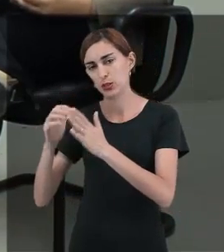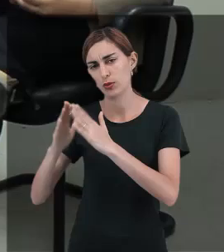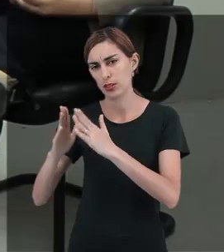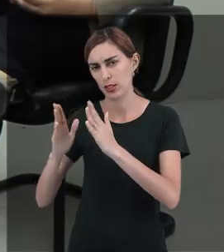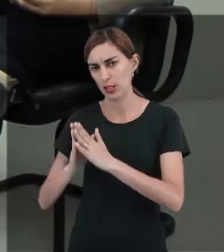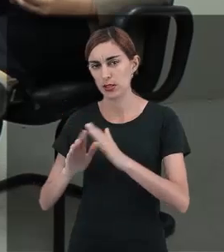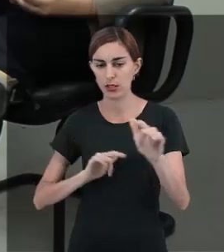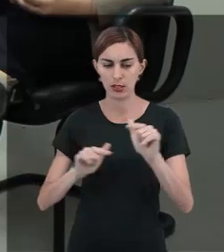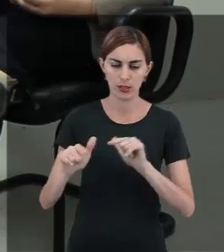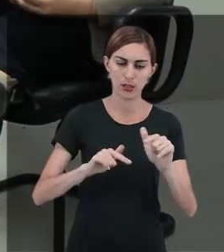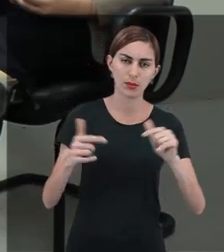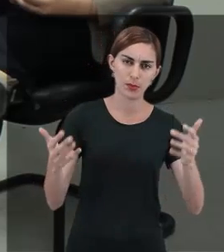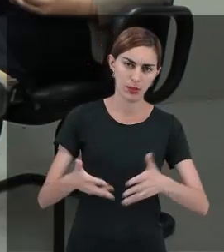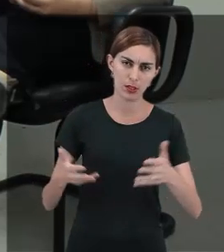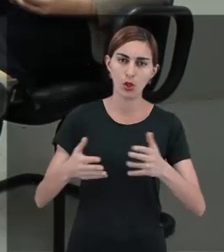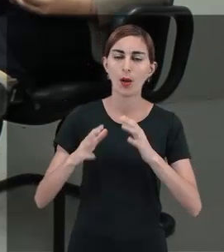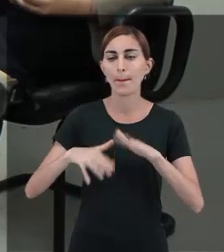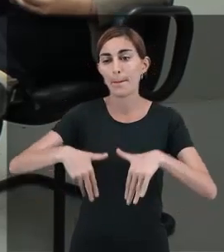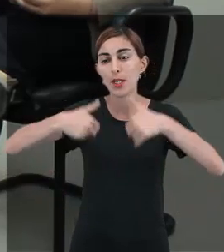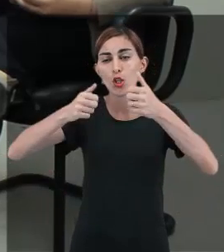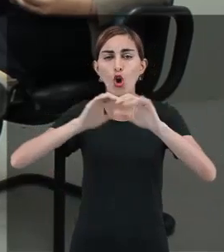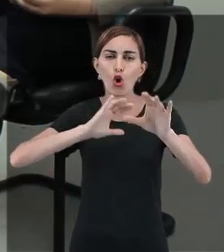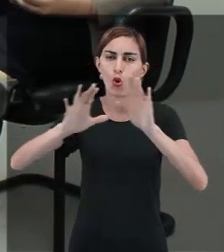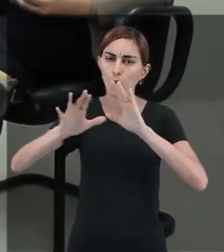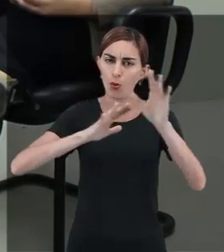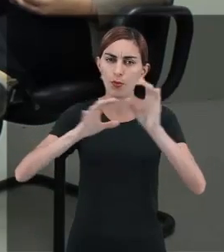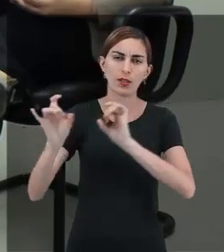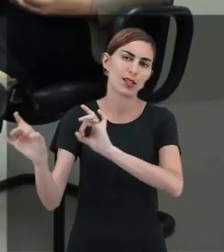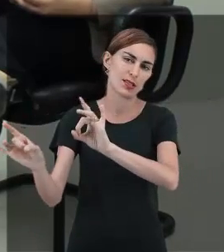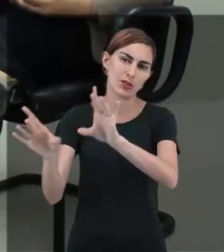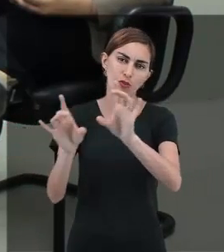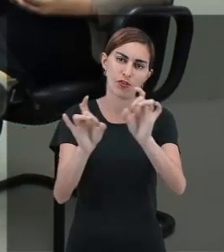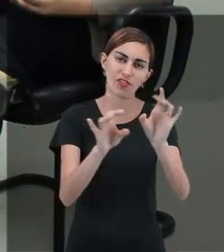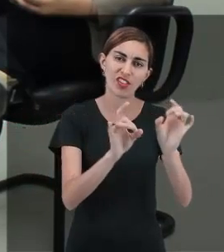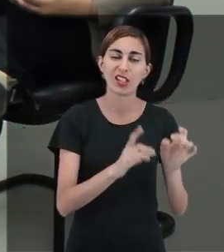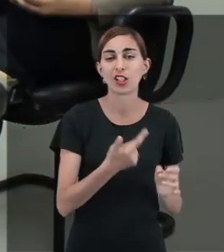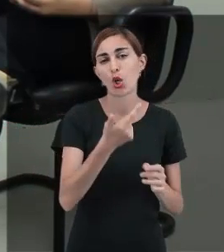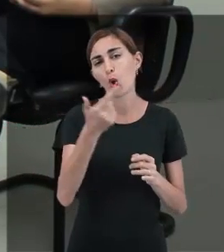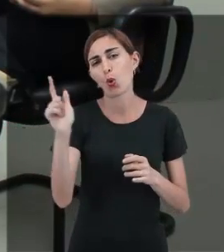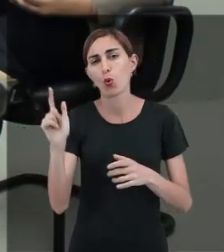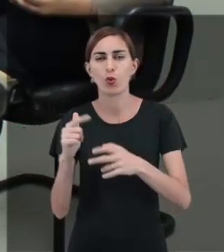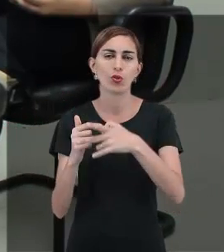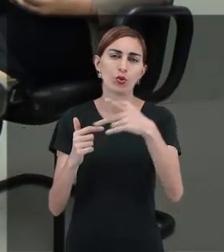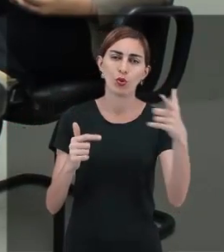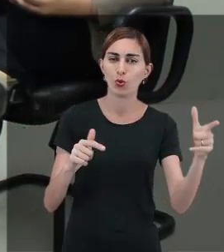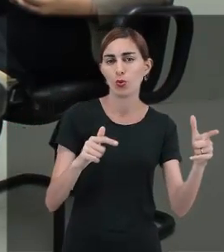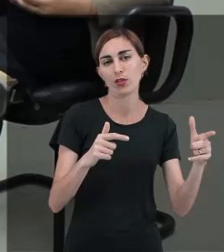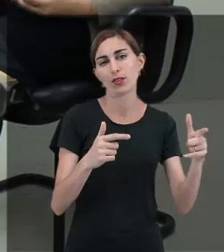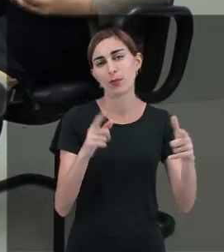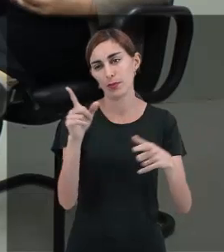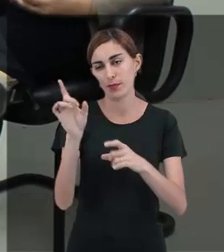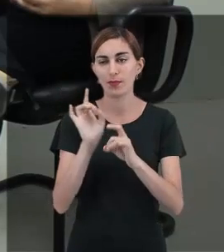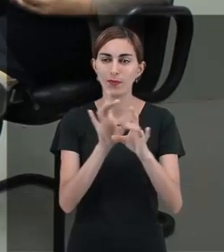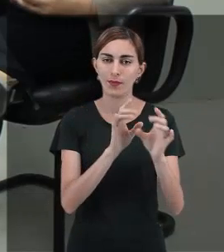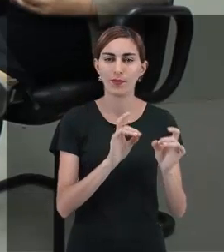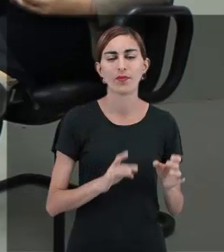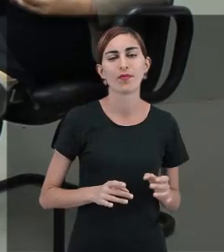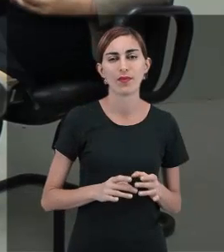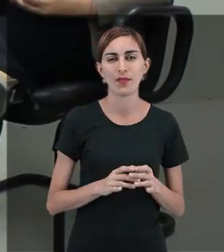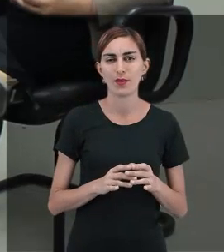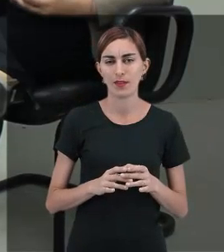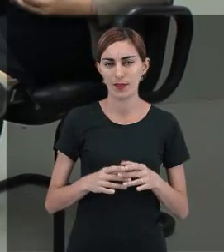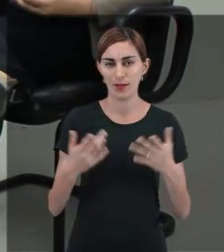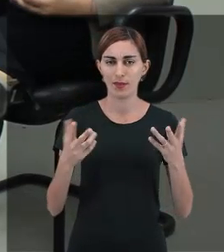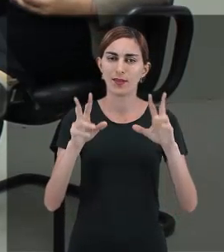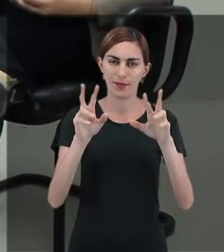vai trabalhar agora é a melhor comunicação para vender mais, para oferecer outros produtos que minha filha não estava bem informada com relação a isso. Então,